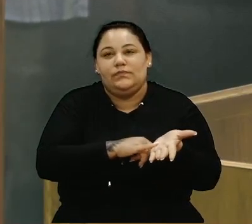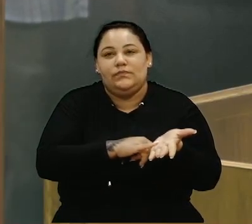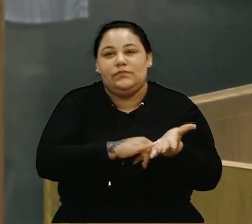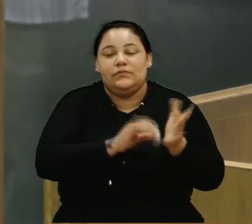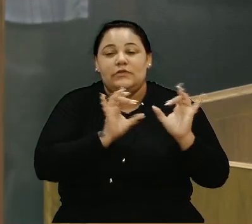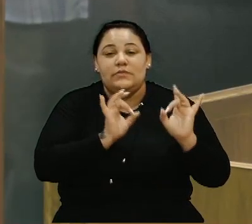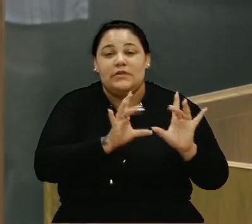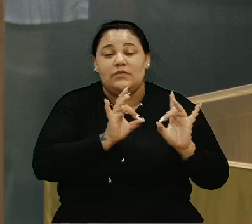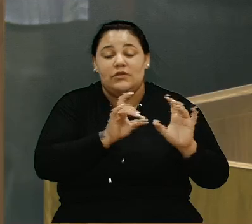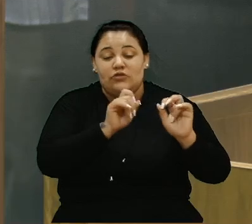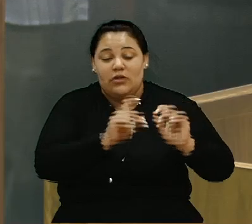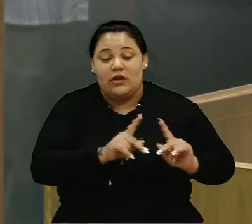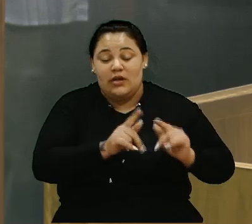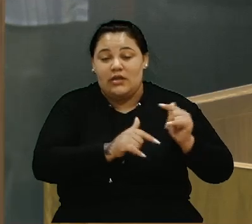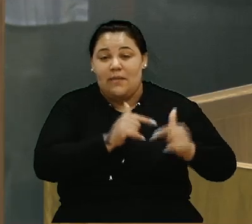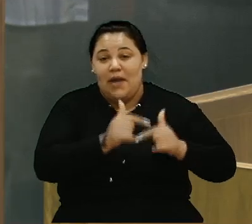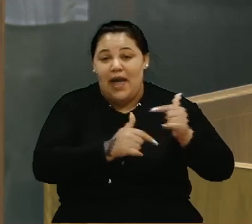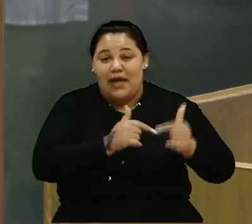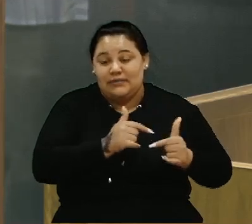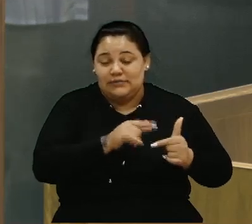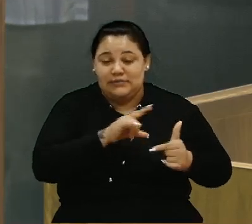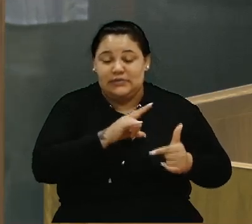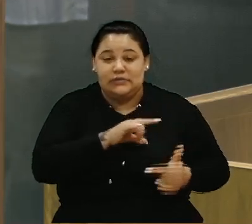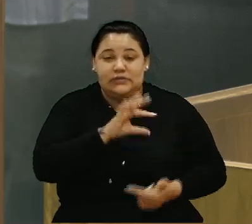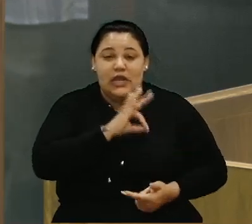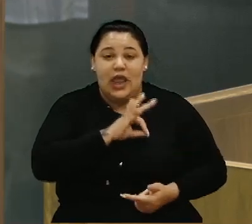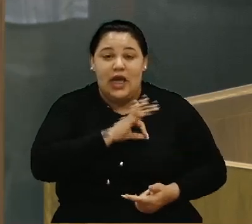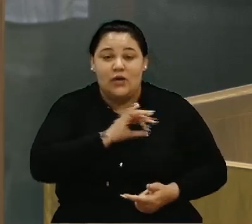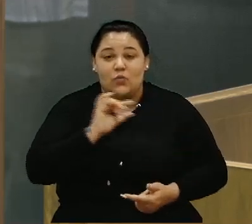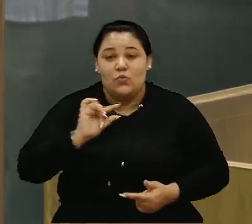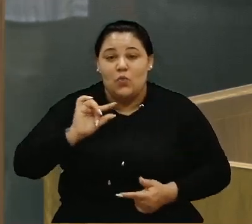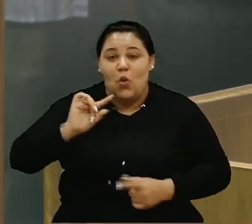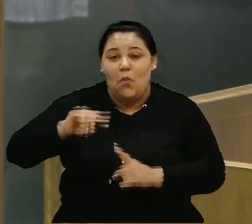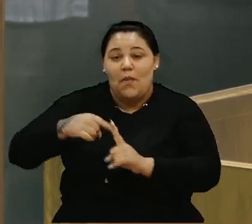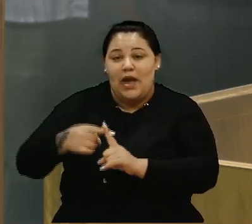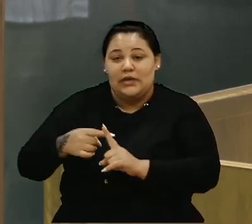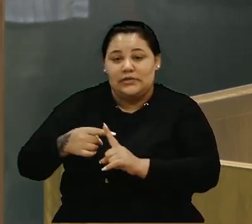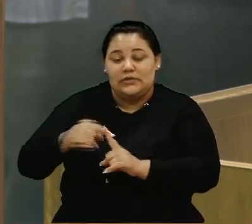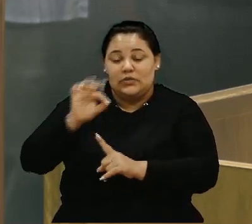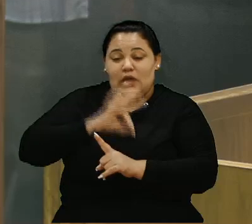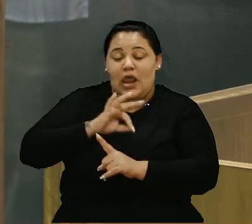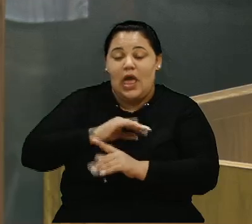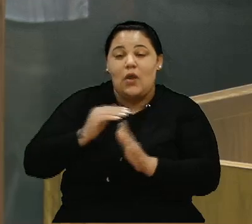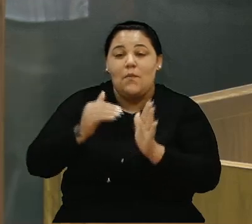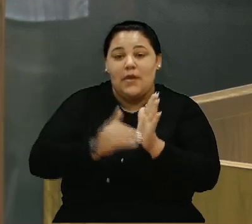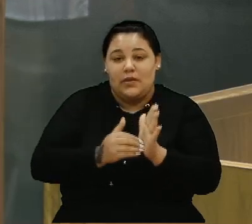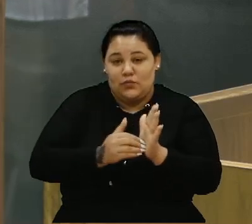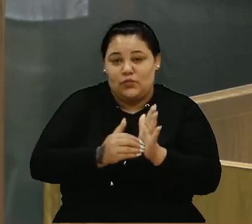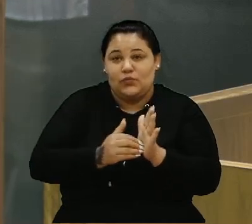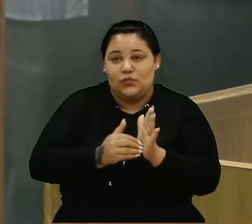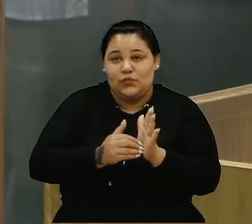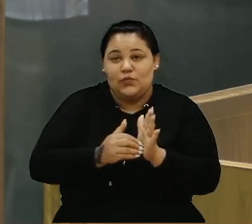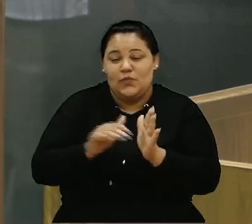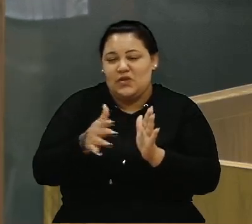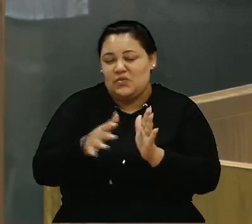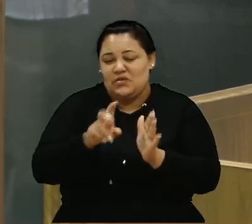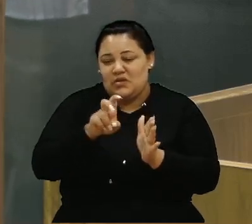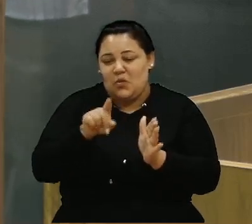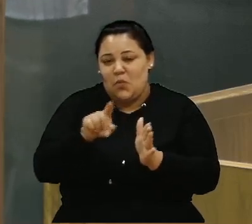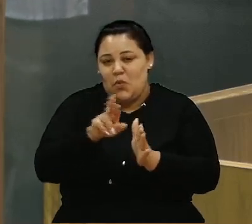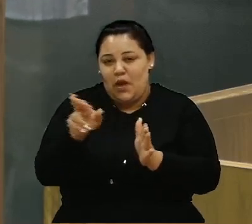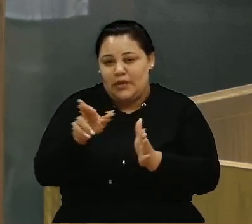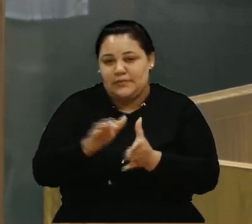especialmente aqueles trabalhadores que ganham um pouco mais que o salário mínimo, né? Ganham aí até essa faixa dos